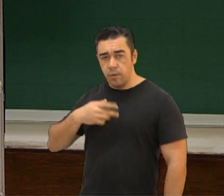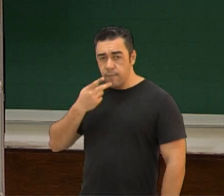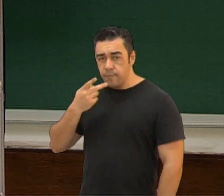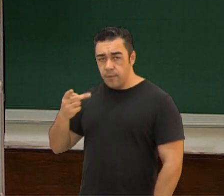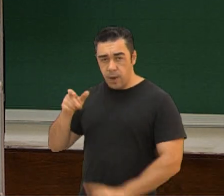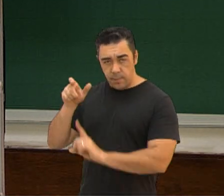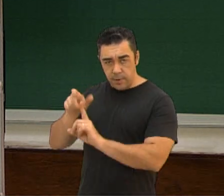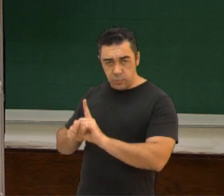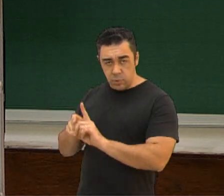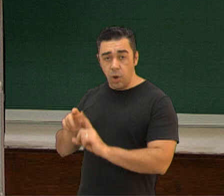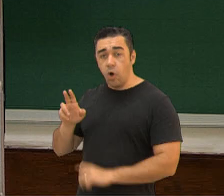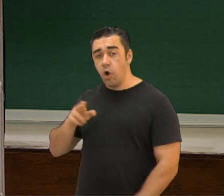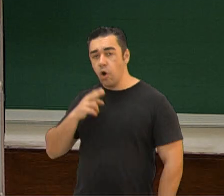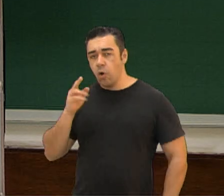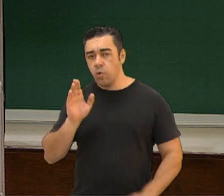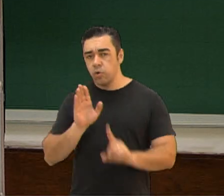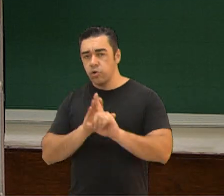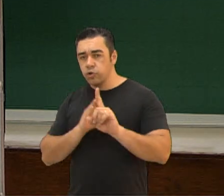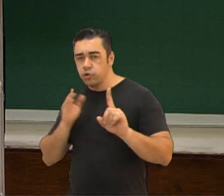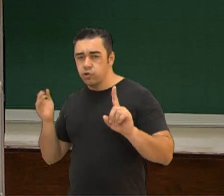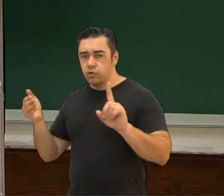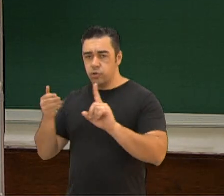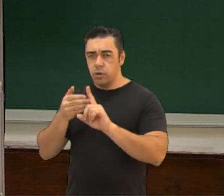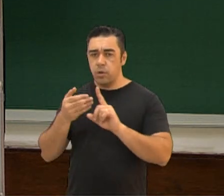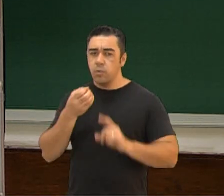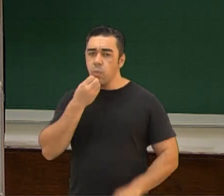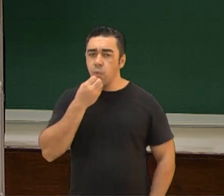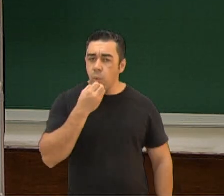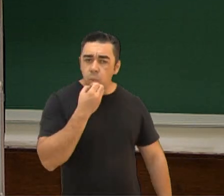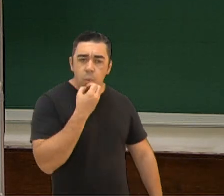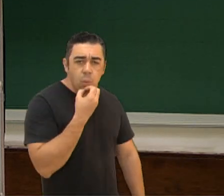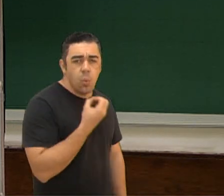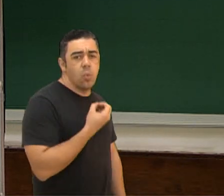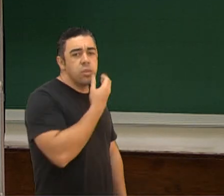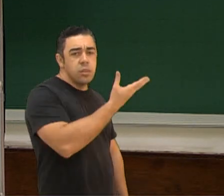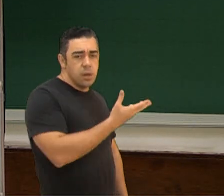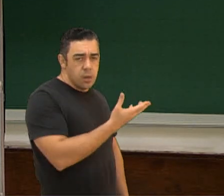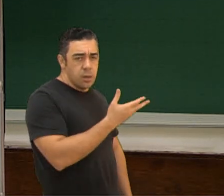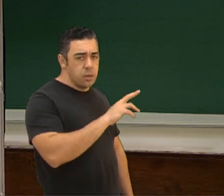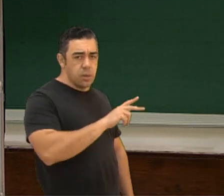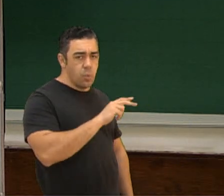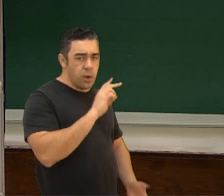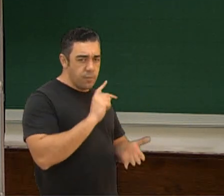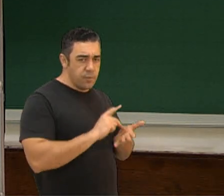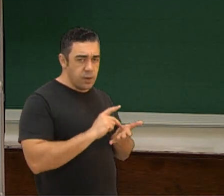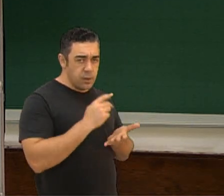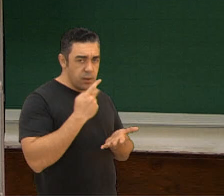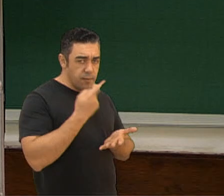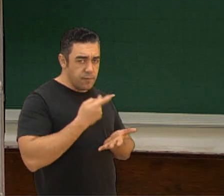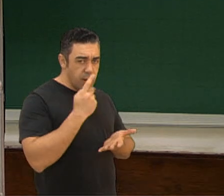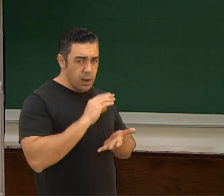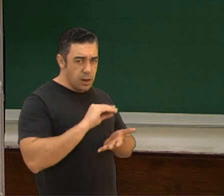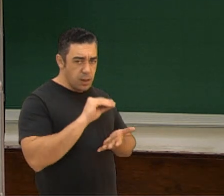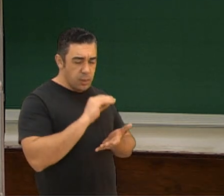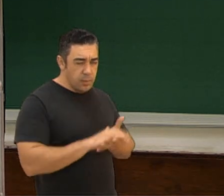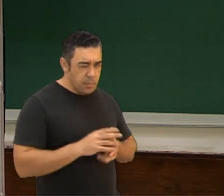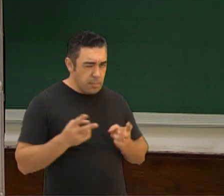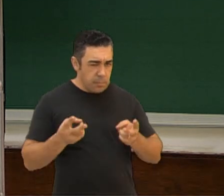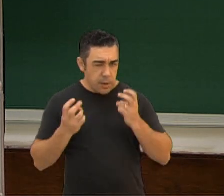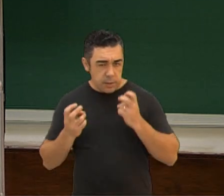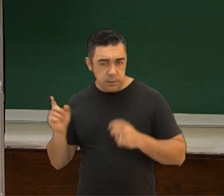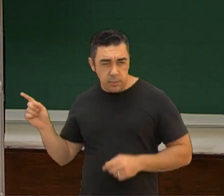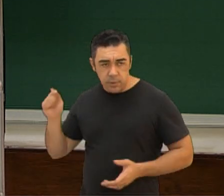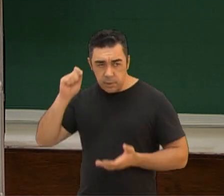discurso indireto? É alguém contando o que aconteceu e não exatamente a fala das personagens? Então observem ali o que